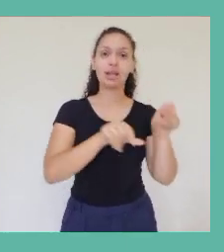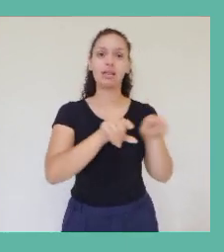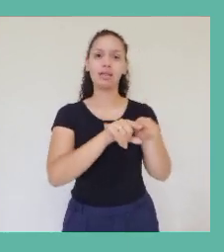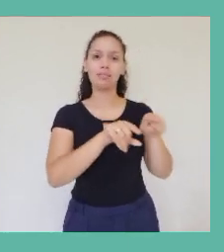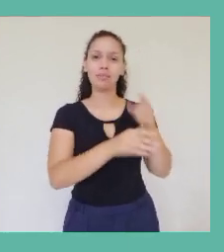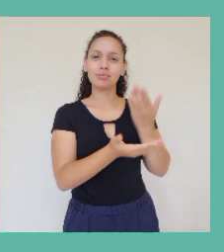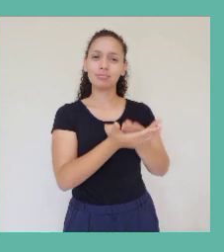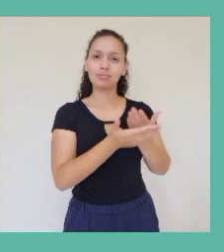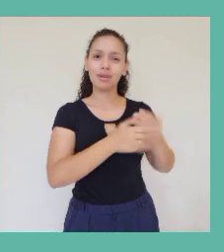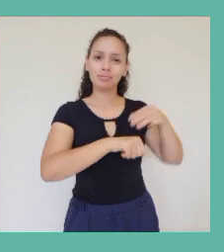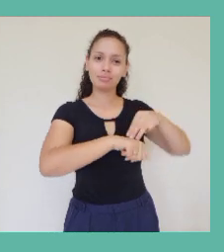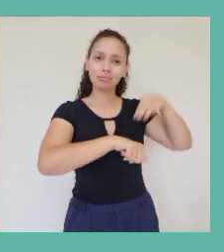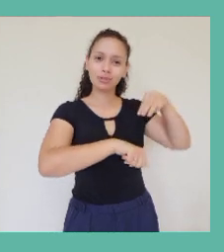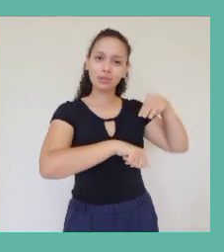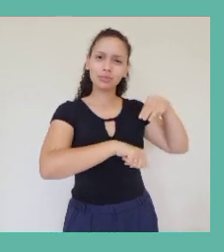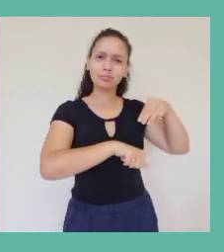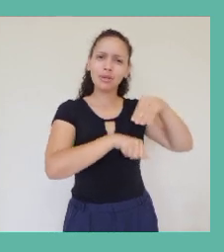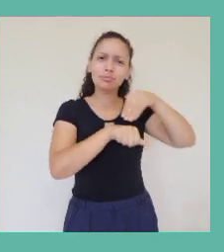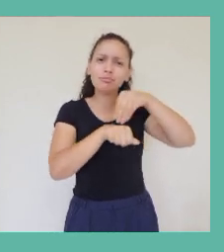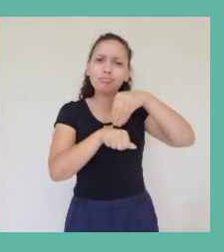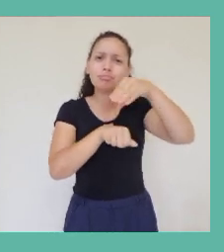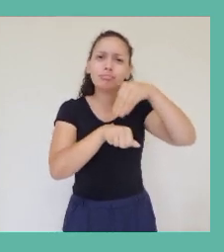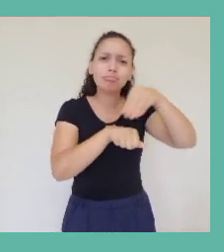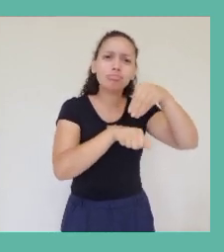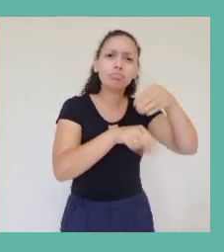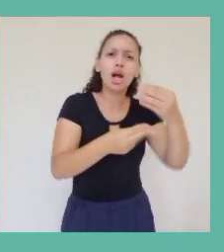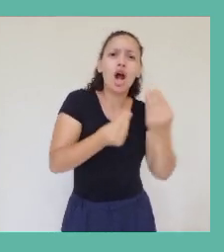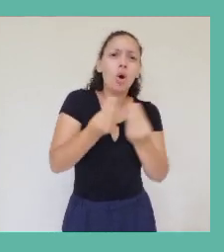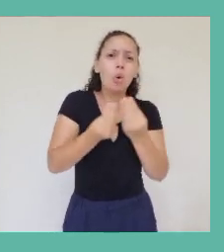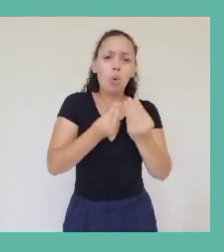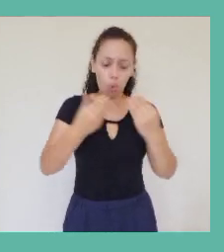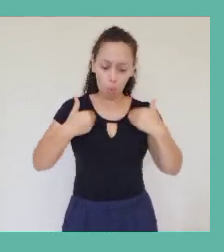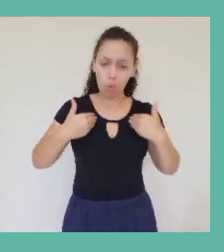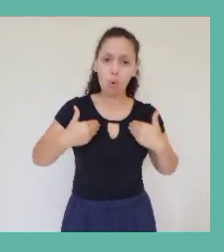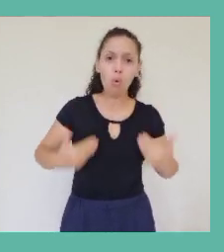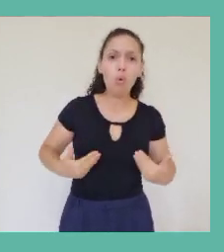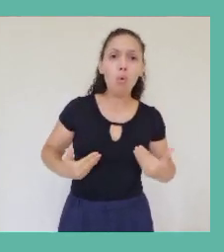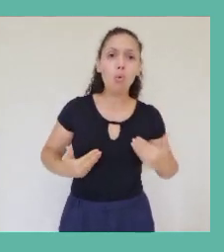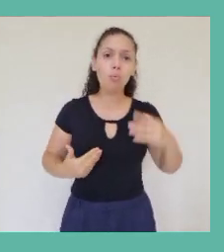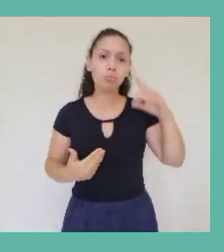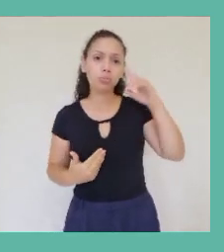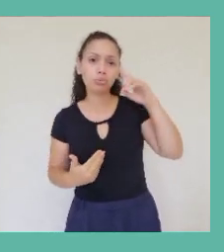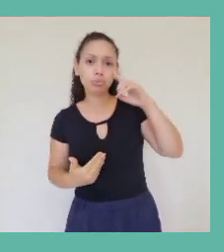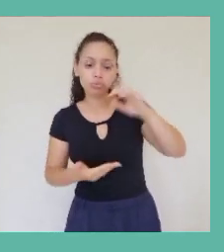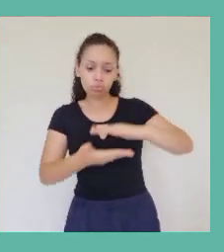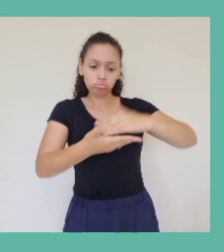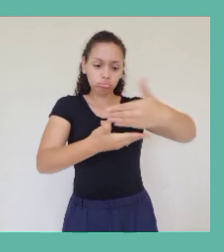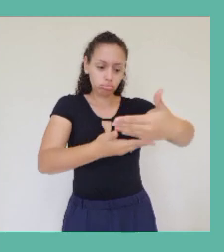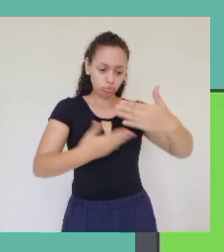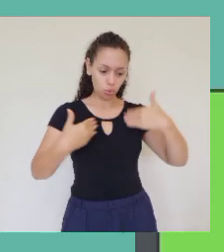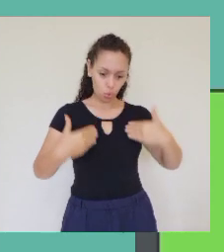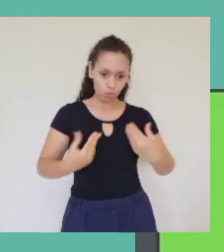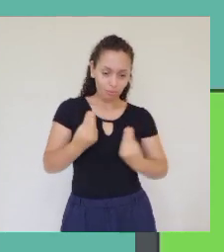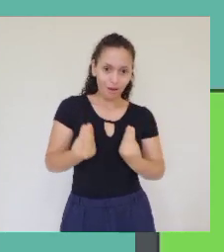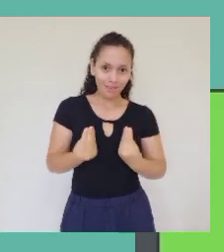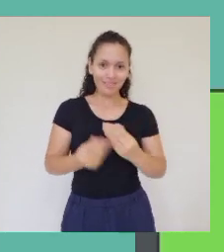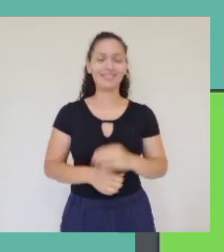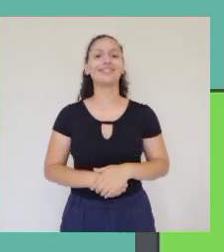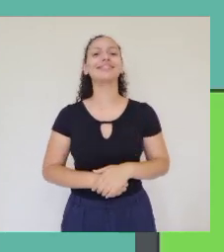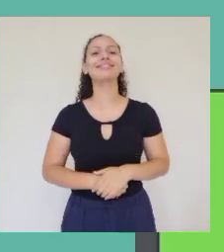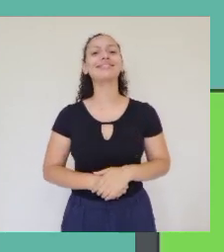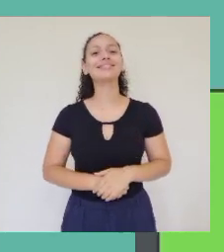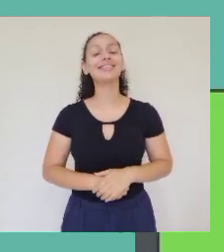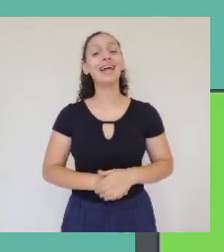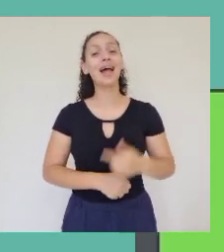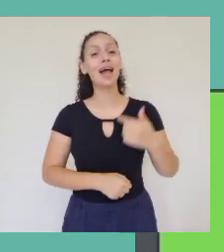para nos informar o cuidado postural no dia a dia em frente ao computador. Meu nome é Lucas